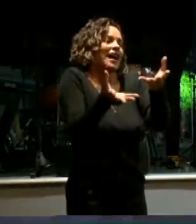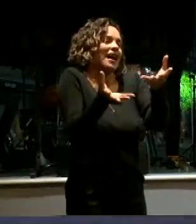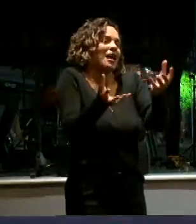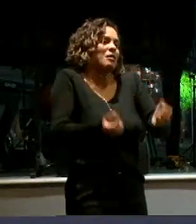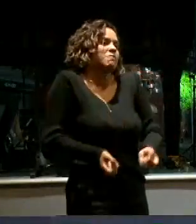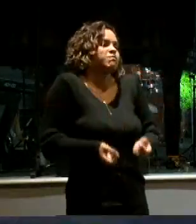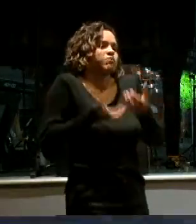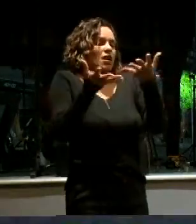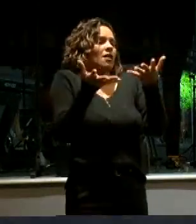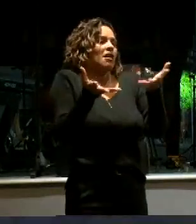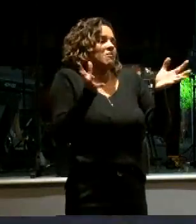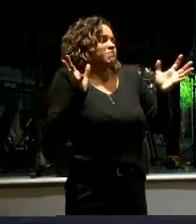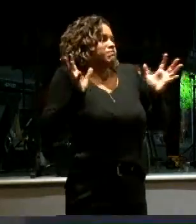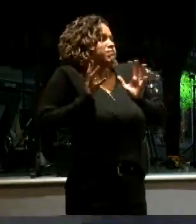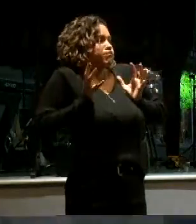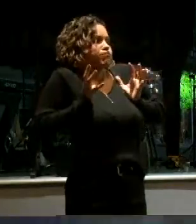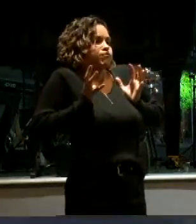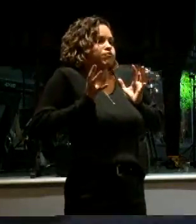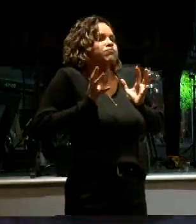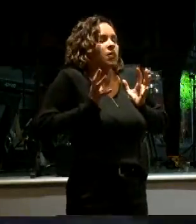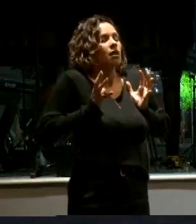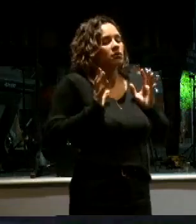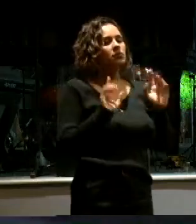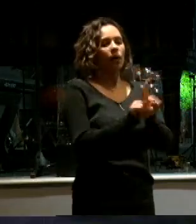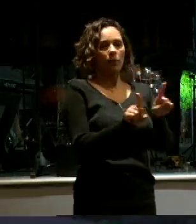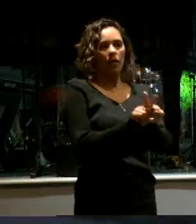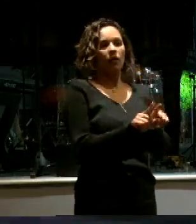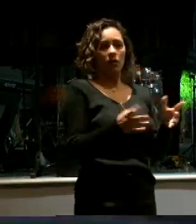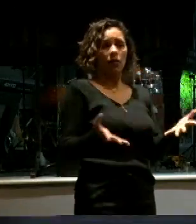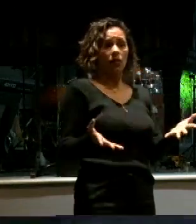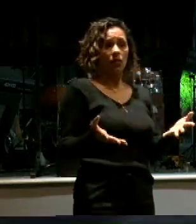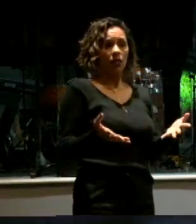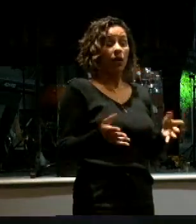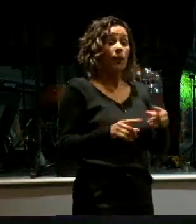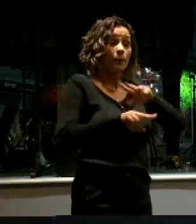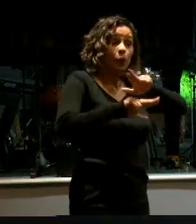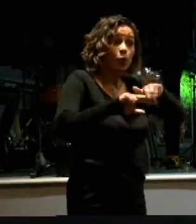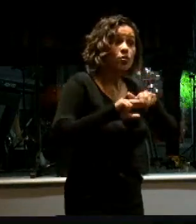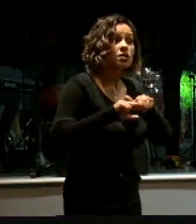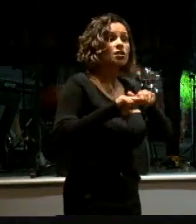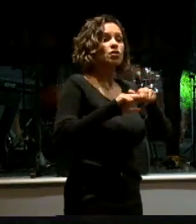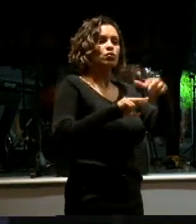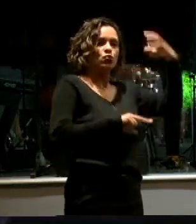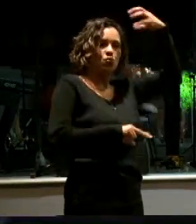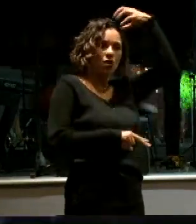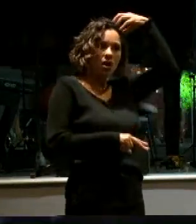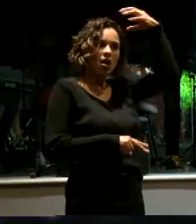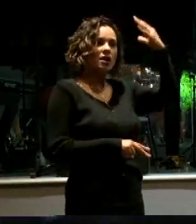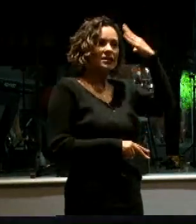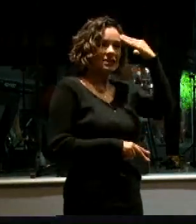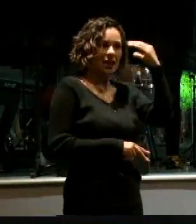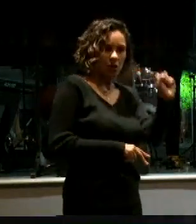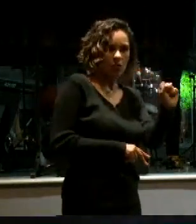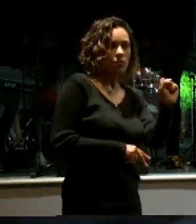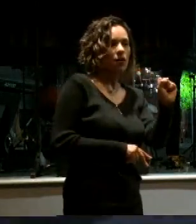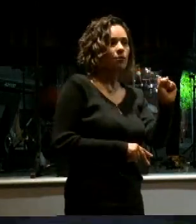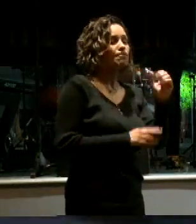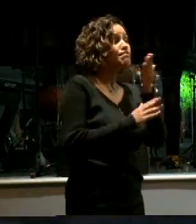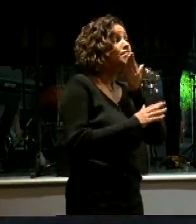Por isso que Salomão, quando fala com Deus, fala: Deus, não me dê tanto para que eu me afaste de ti, nem tão pouco para que eu me revolte contra